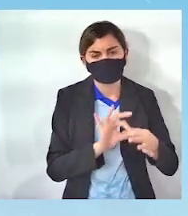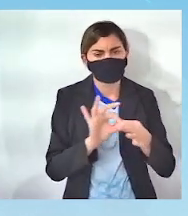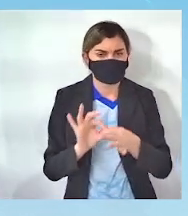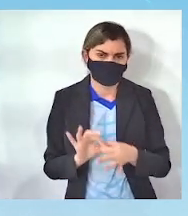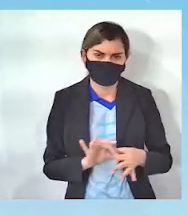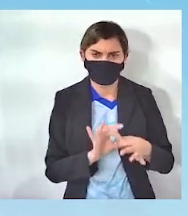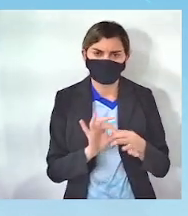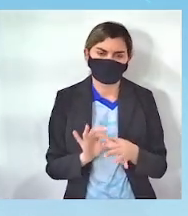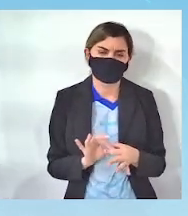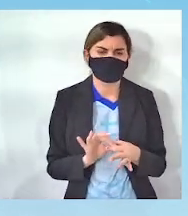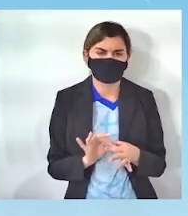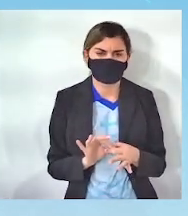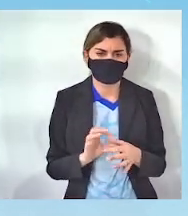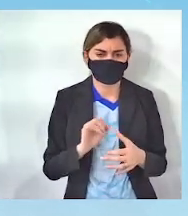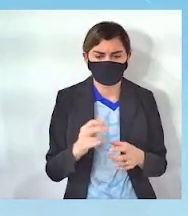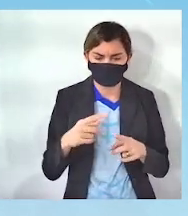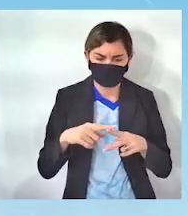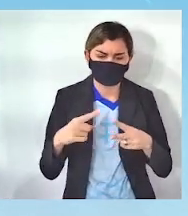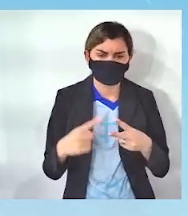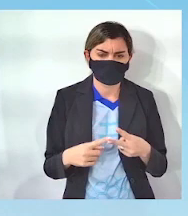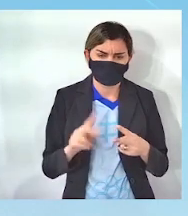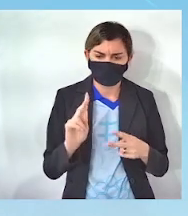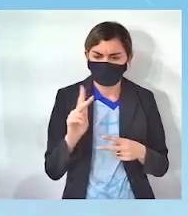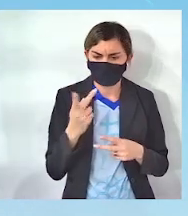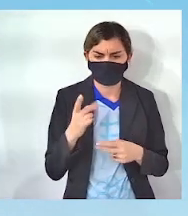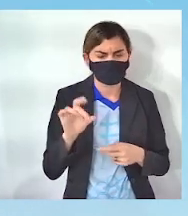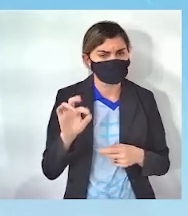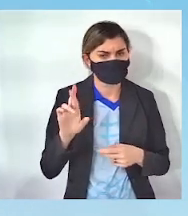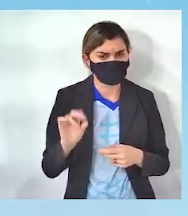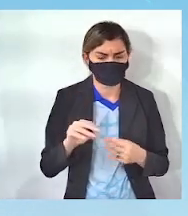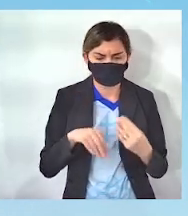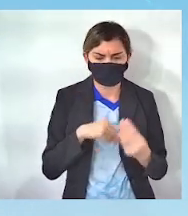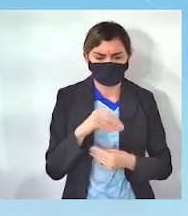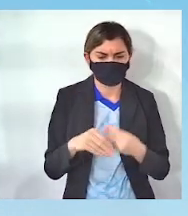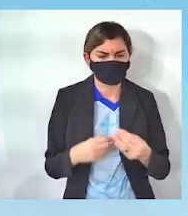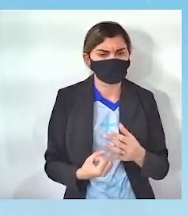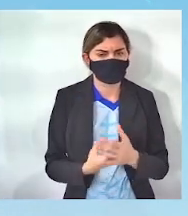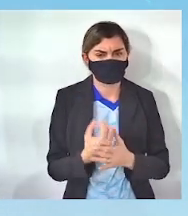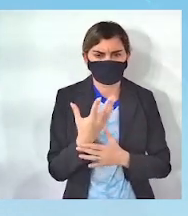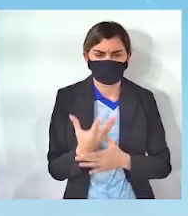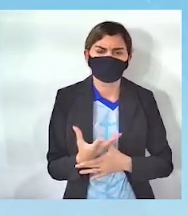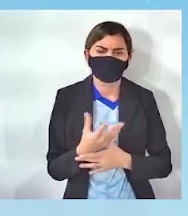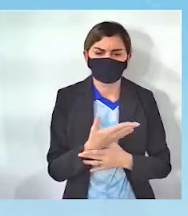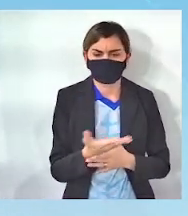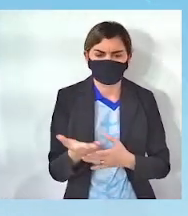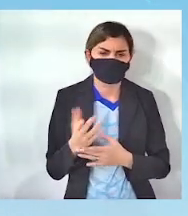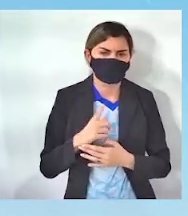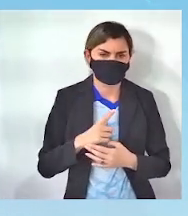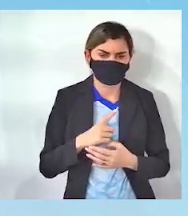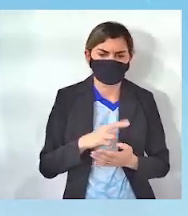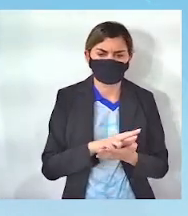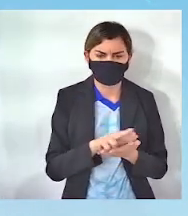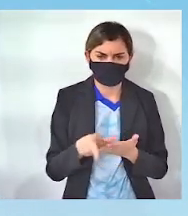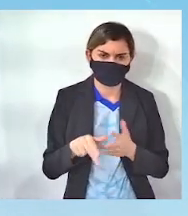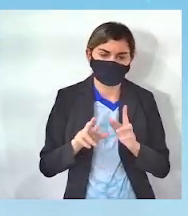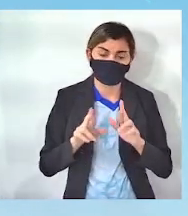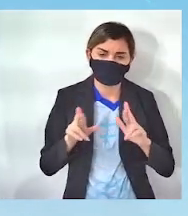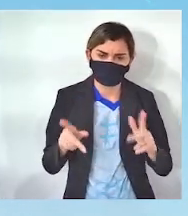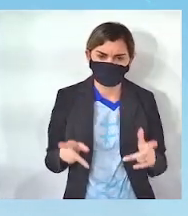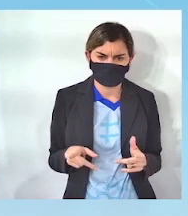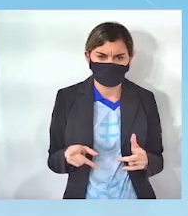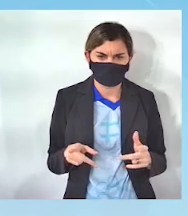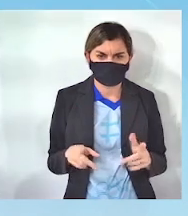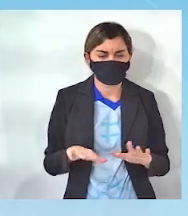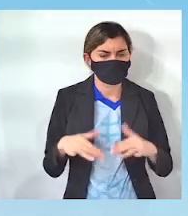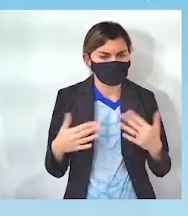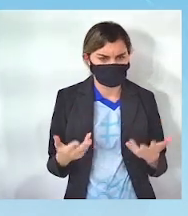uma substância. Se dois hidrogênios existirem numa substância, entre eles deve existir um elemento químico diferente.